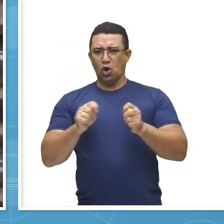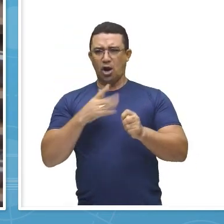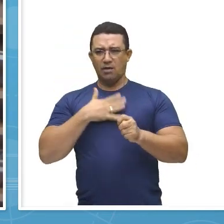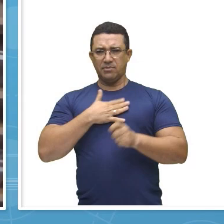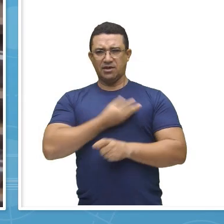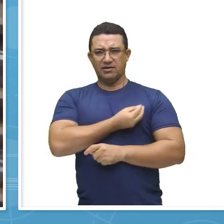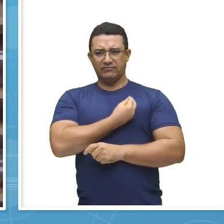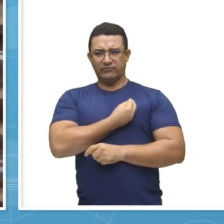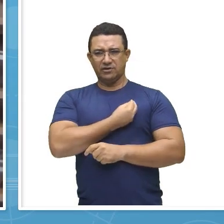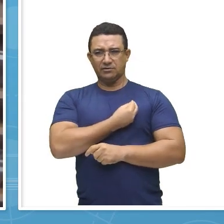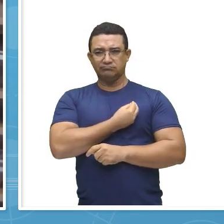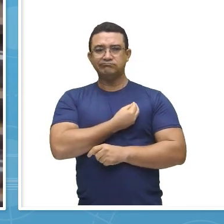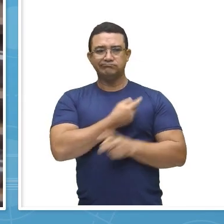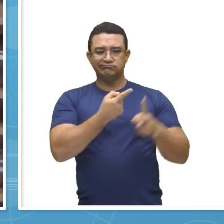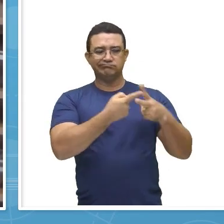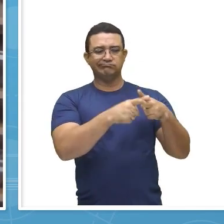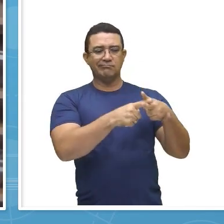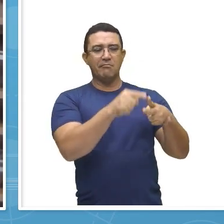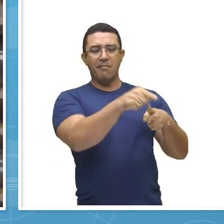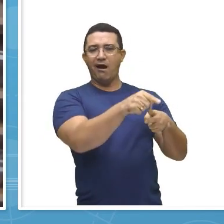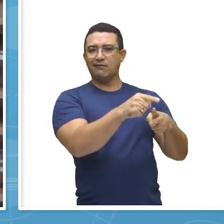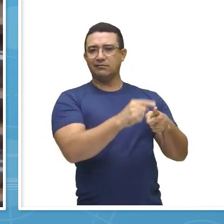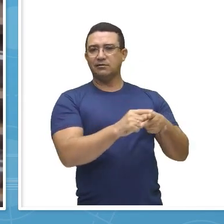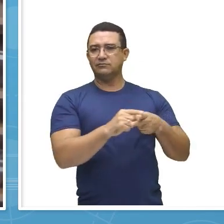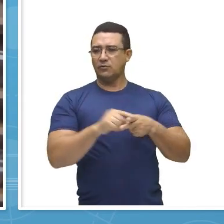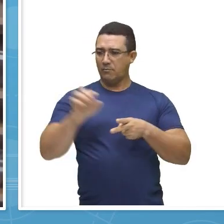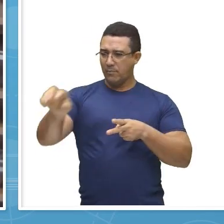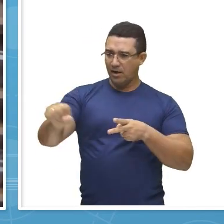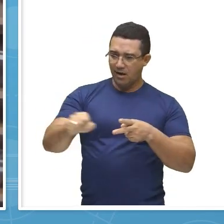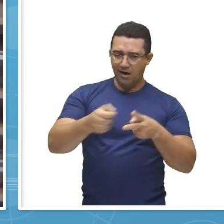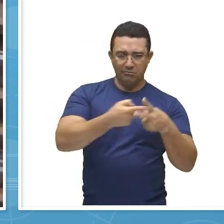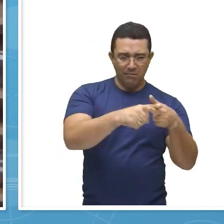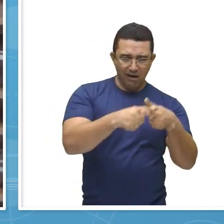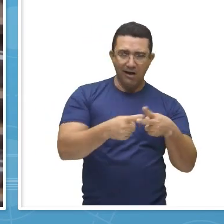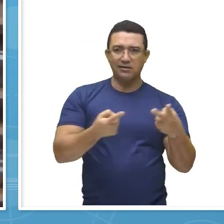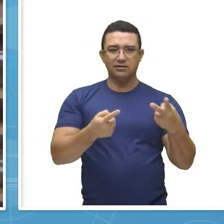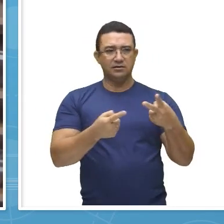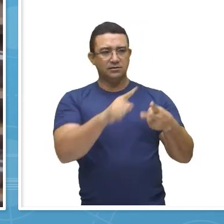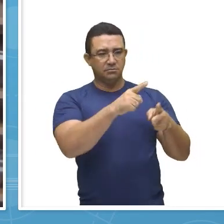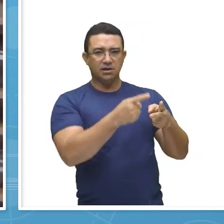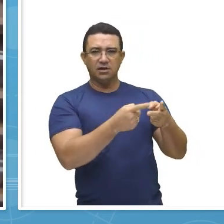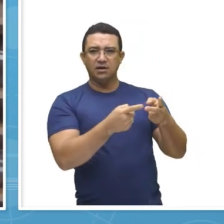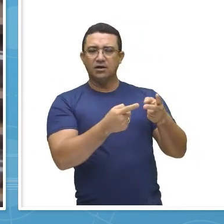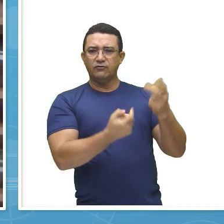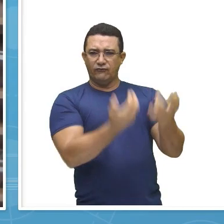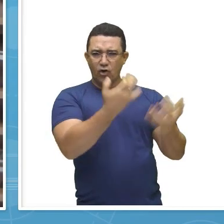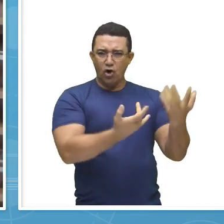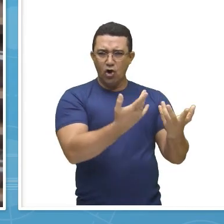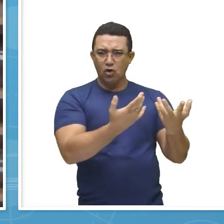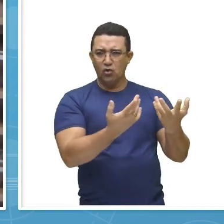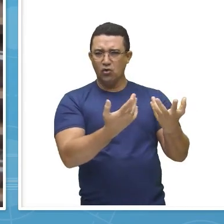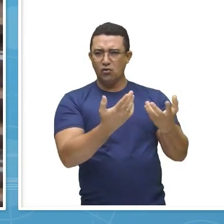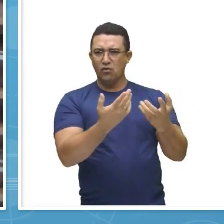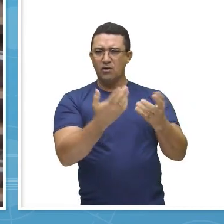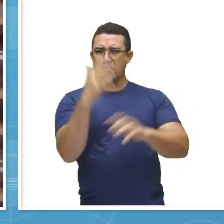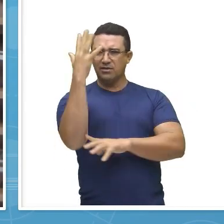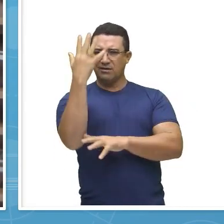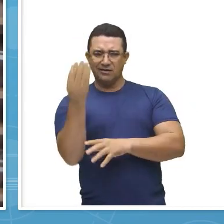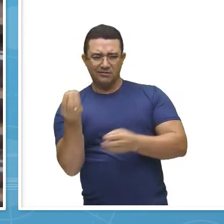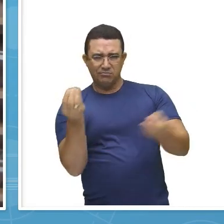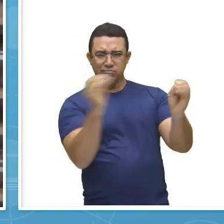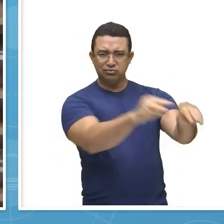vou pegar a máquina aqui para tecer, eu vou pegar aqui a fornalha para aquecer. Então, toda a minha